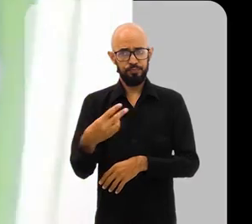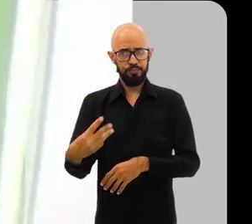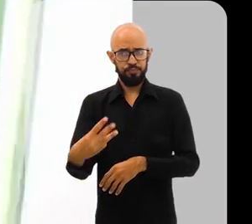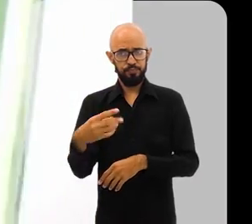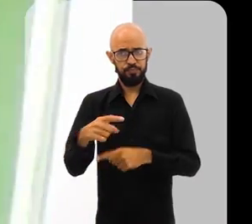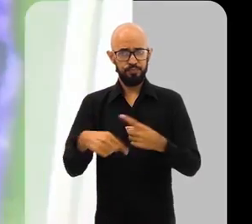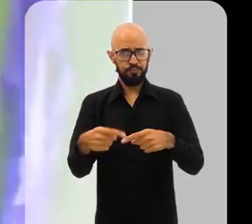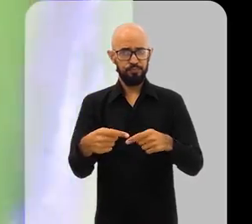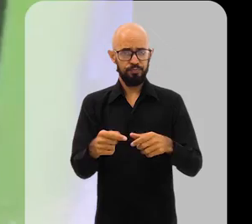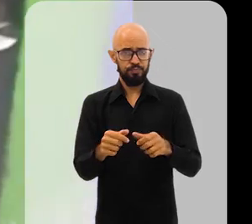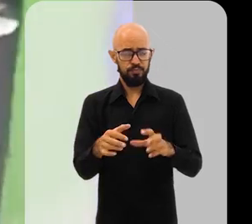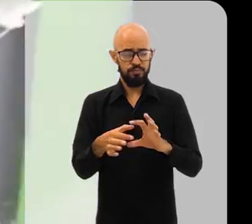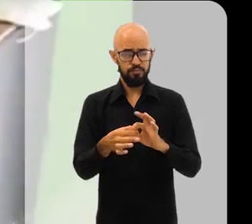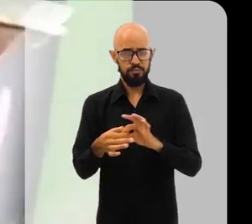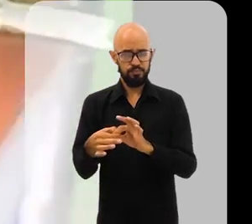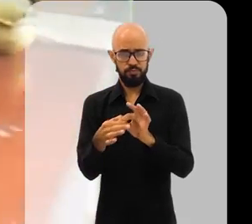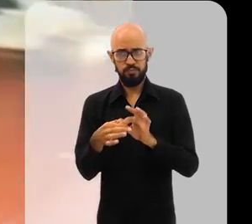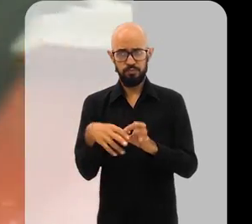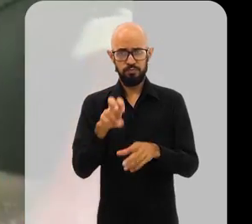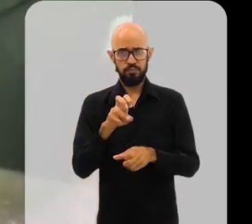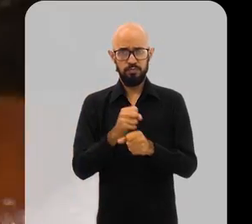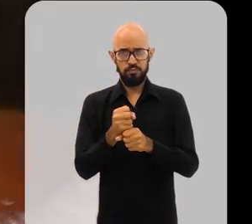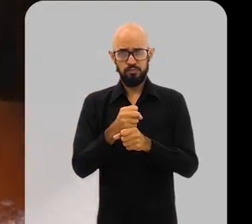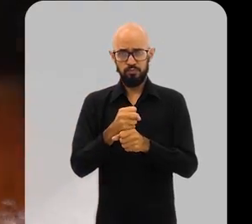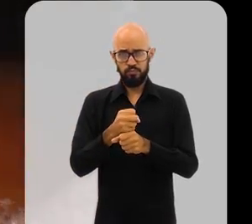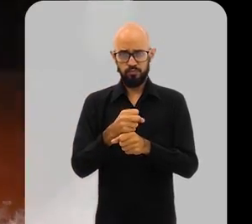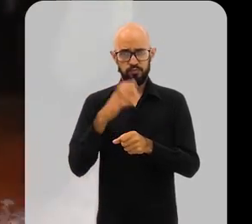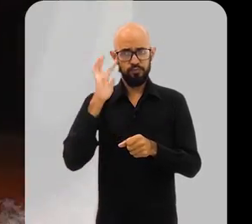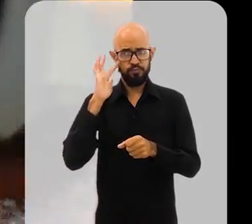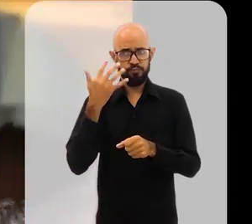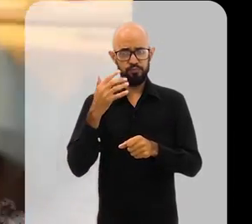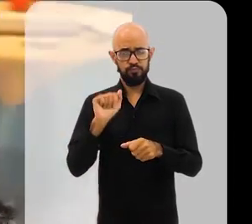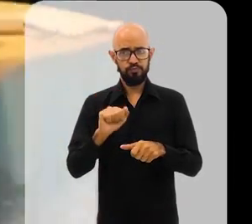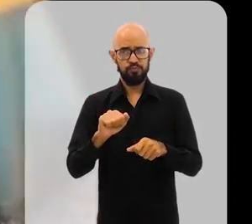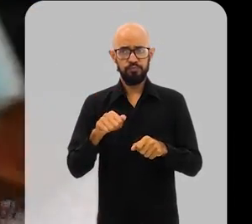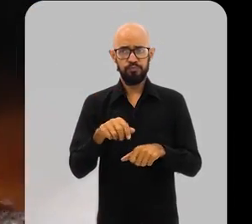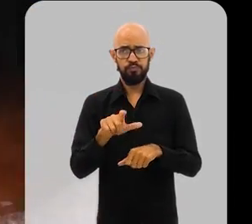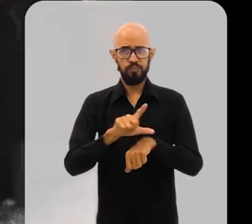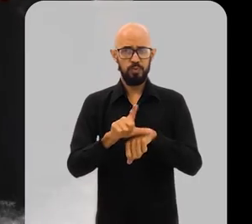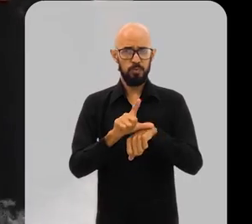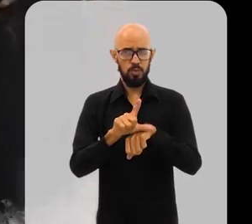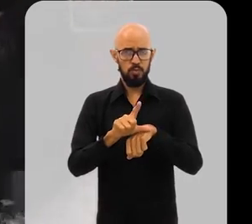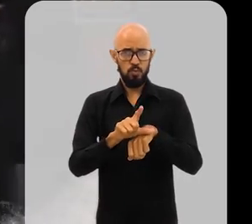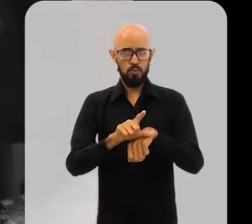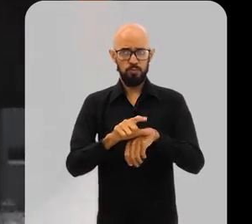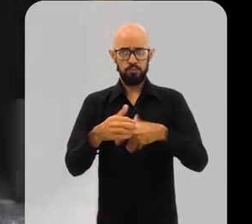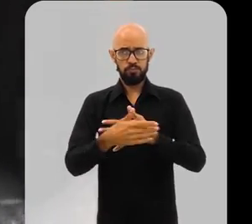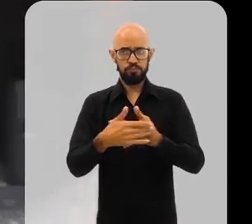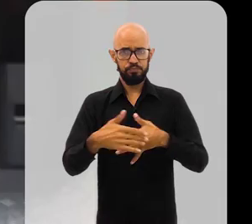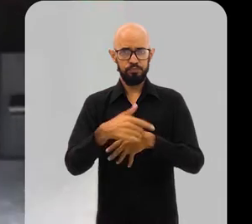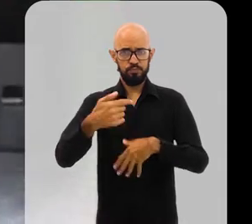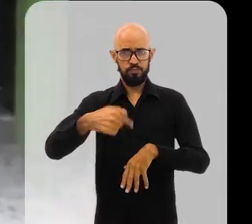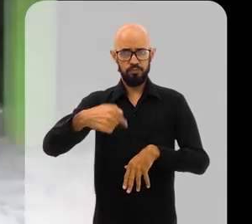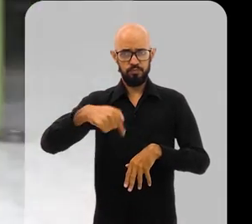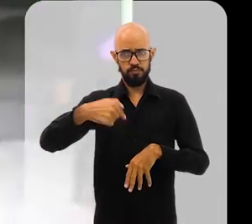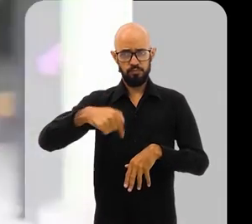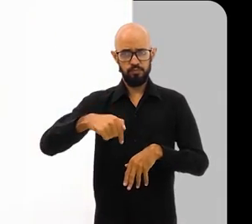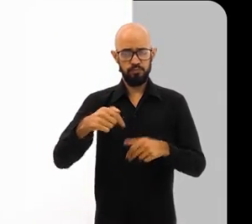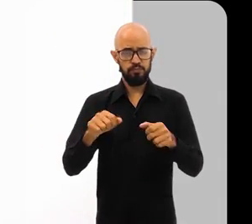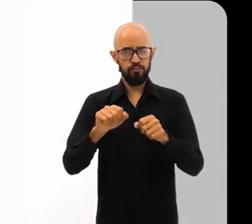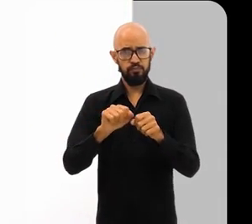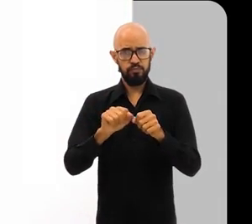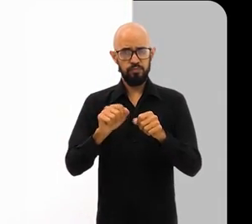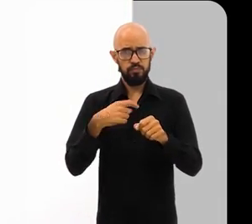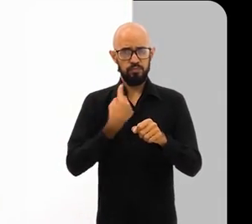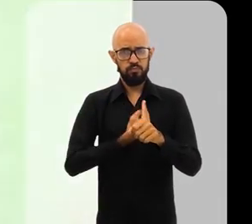que a gente estava junto por quase 5 anos, a gente resolveu pegar uma loja no centro de Queimados, transformar essa loja